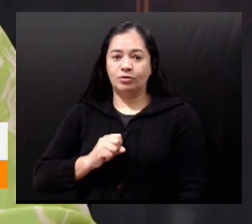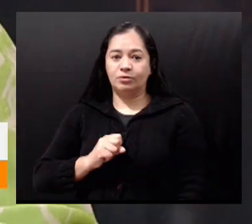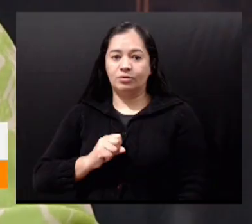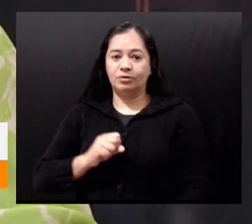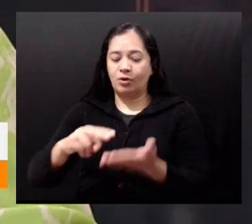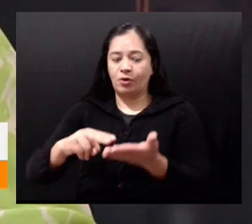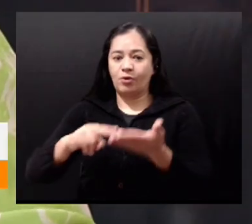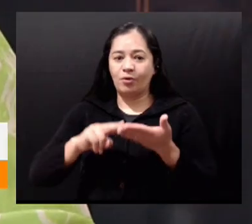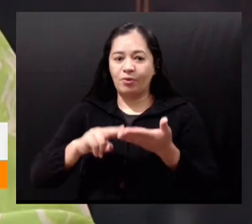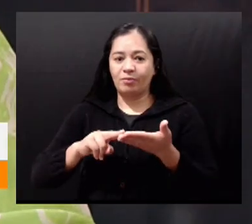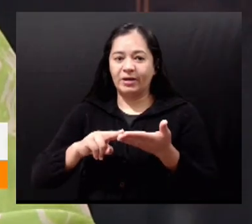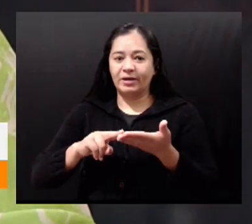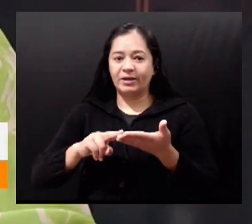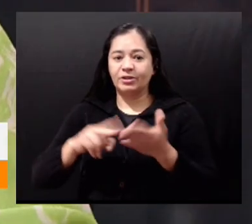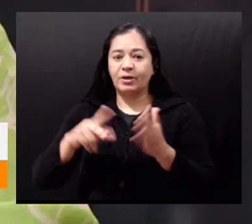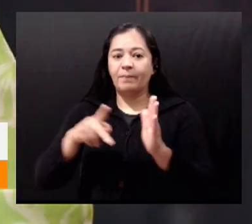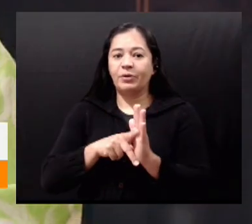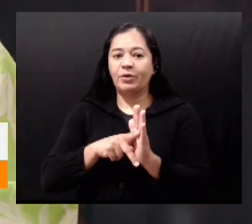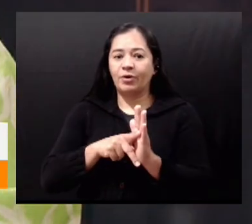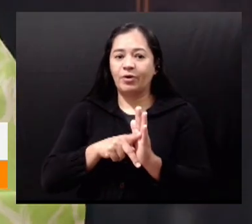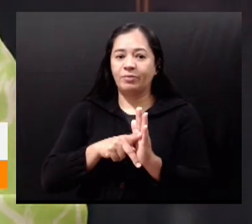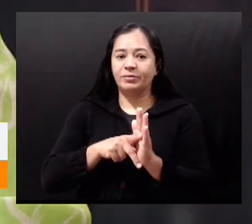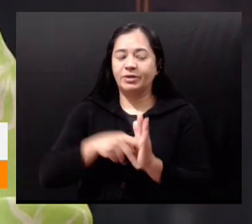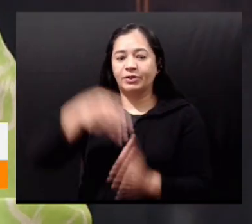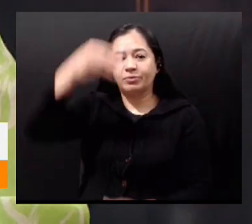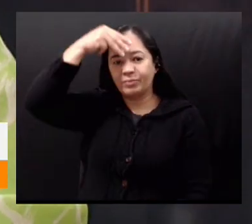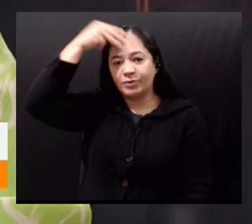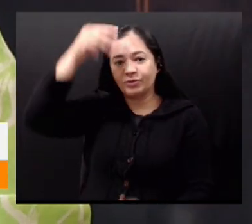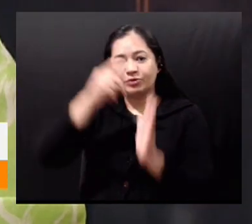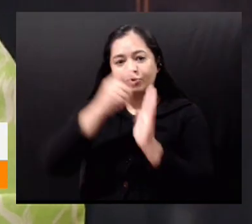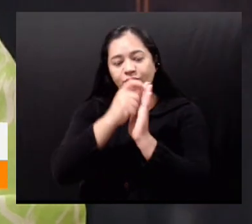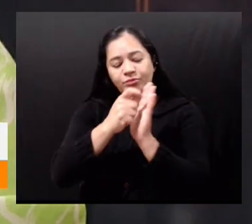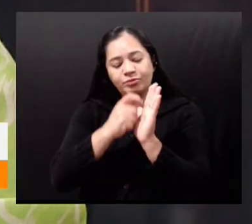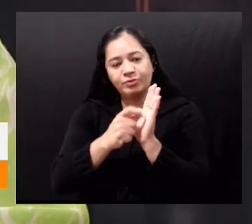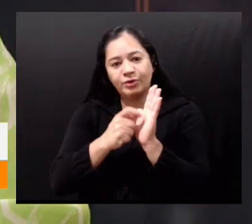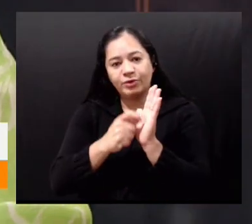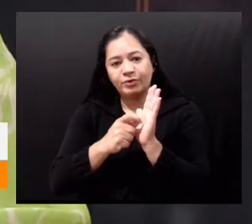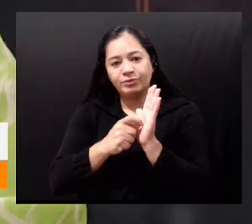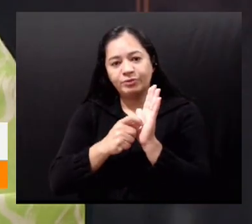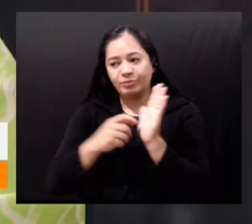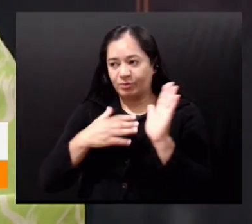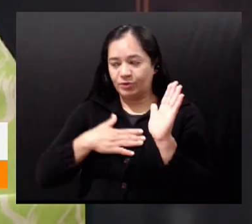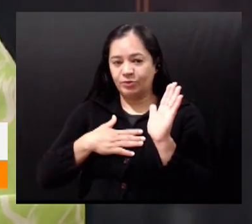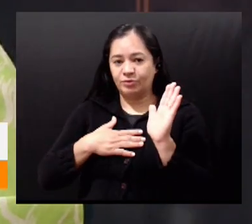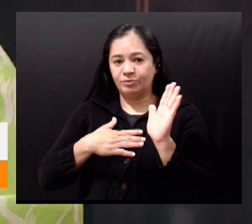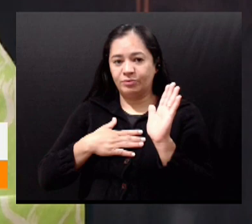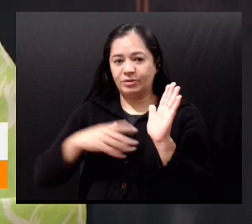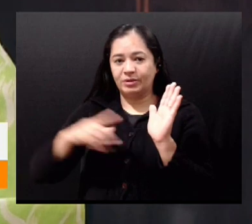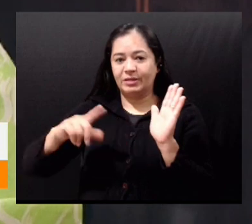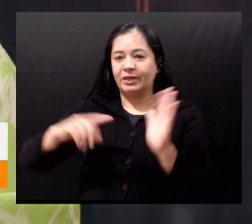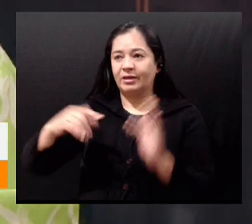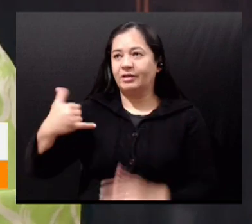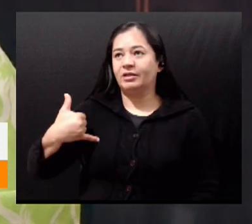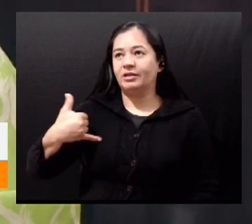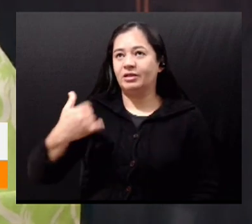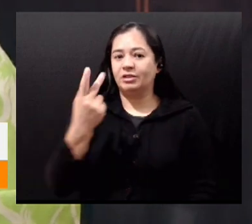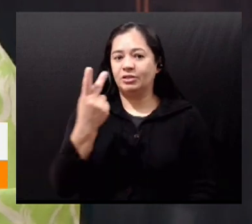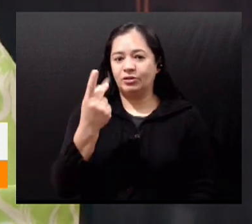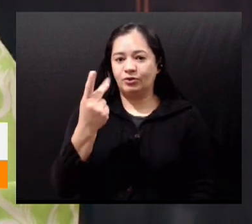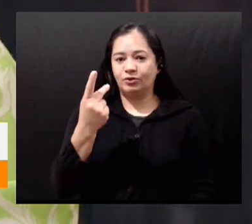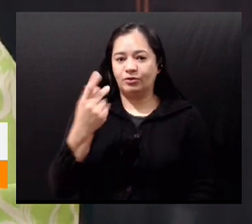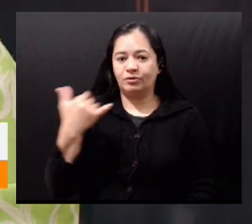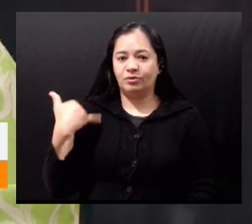sobrinho escreveu para ele. Uhum. E o meu sobrinho, ele tem 12 anos, 12 para 13